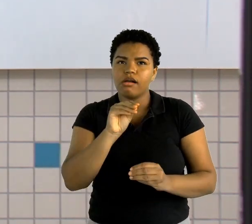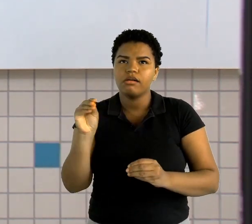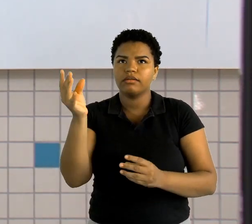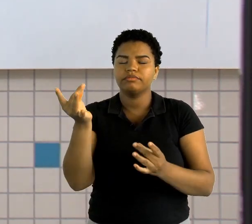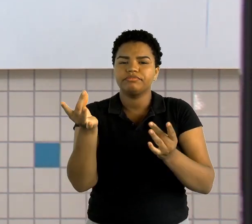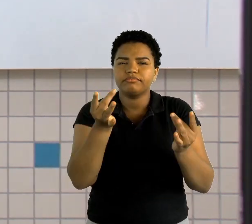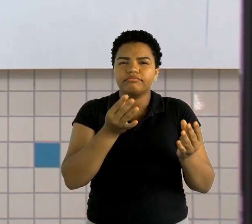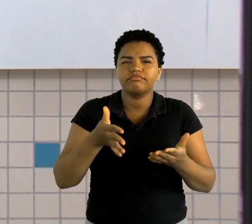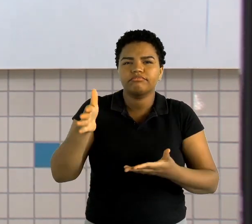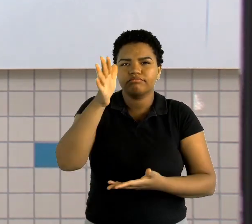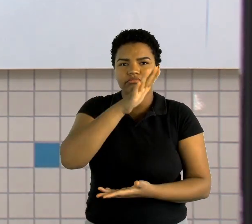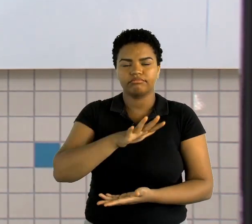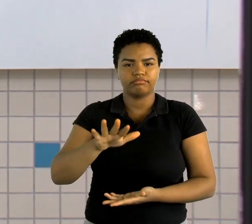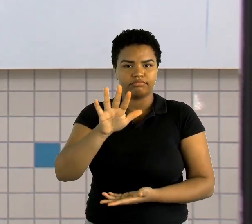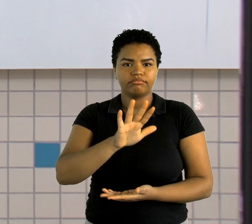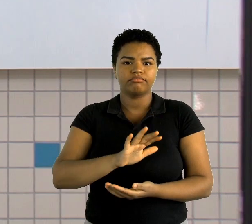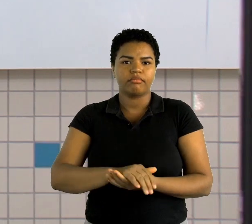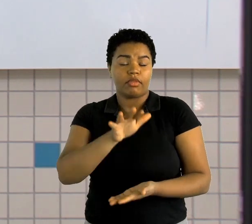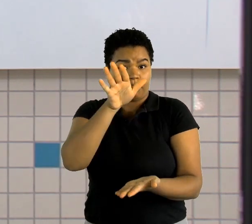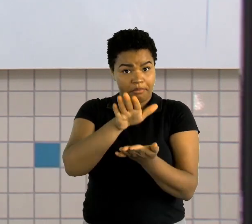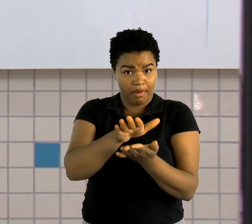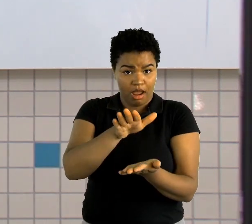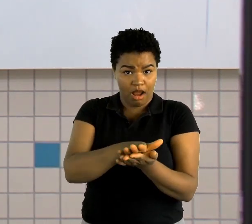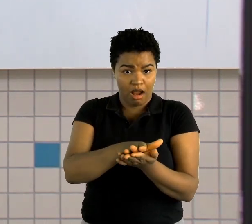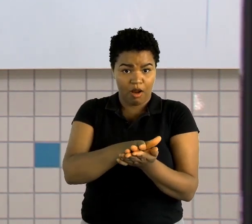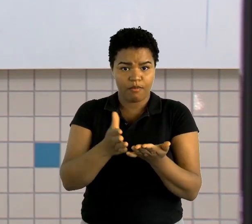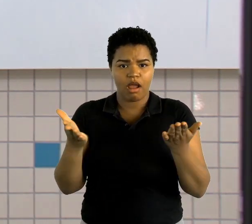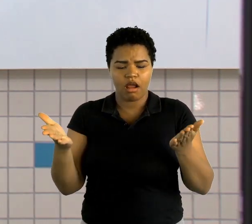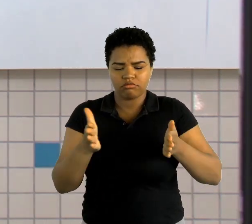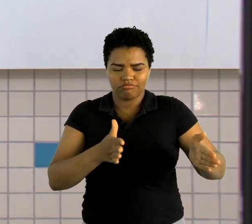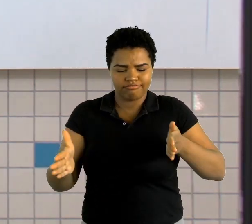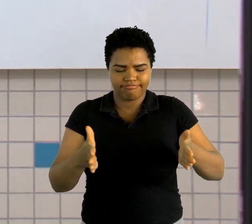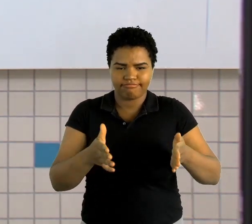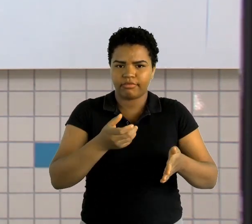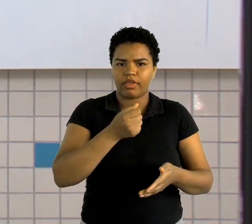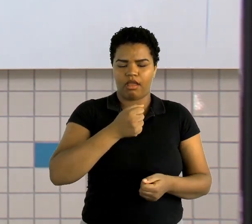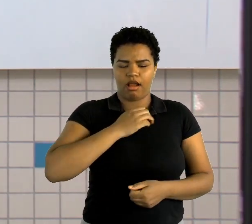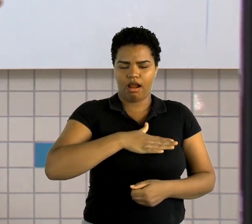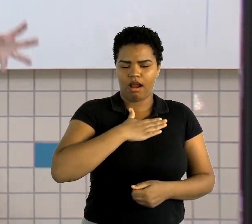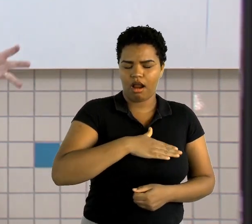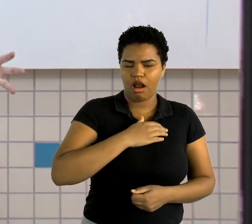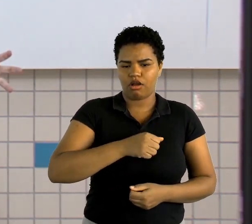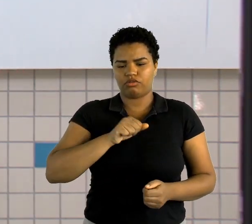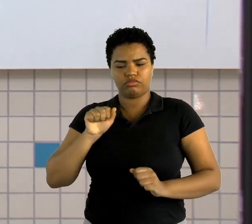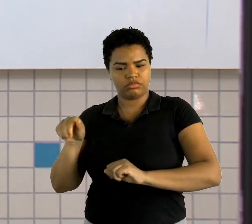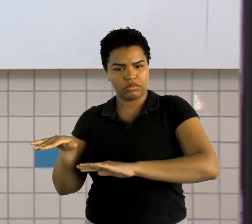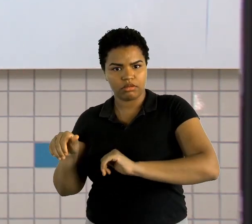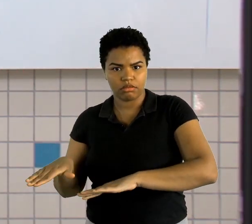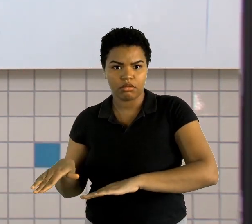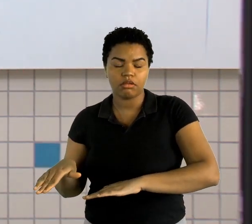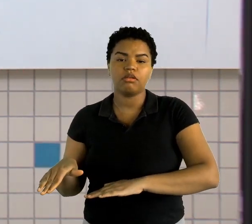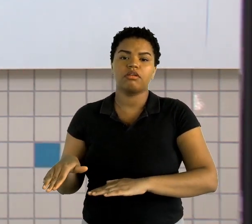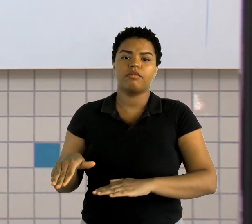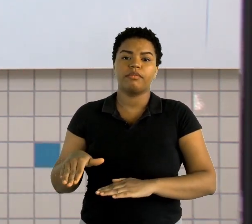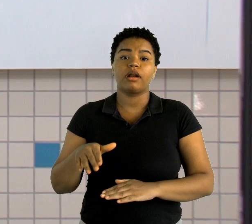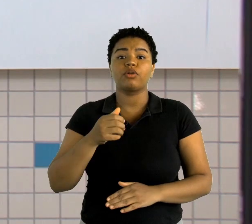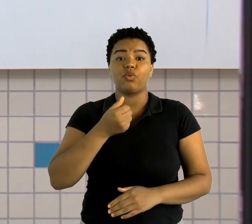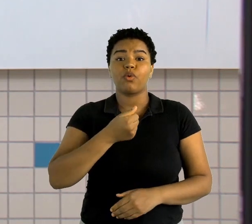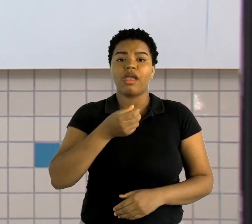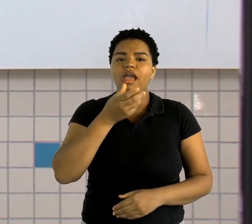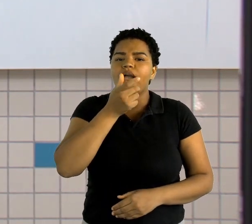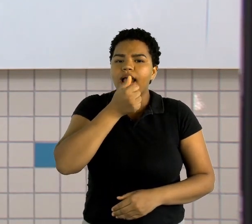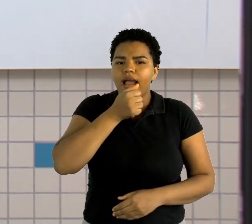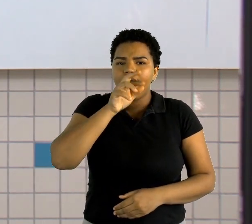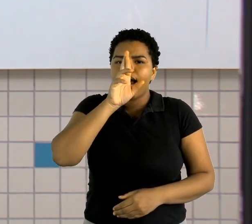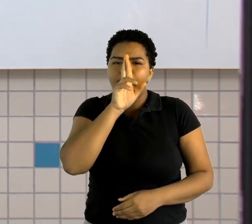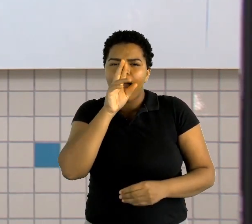por exemplo, em Palmas, no período de agosto e setembro, tem pouca água no ar, a umidade fica baixa,